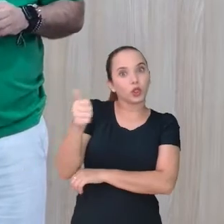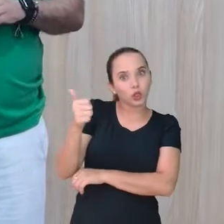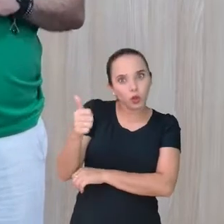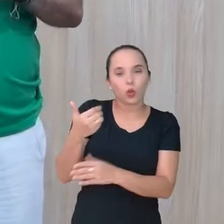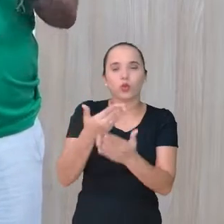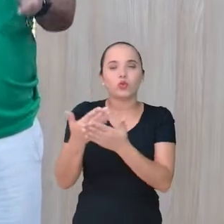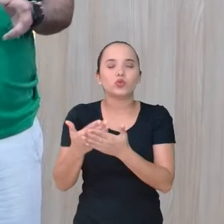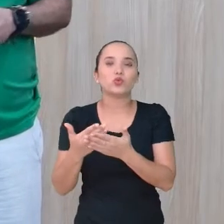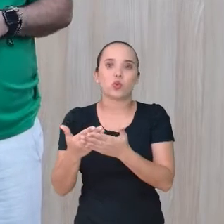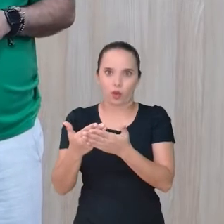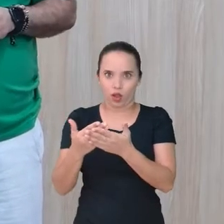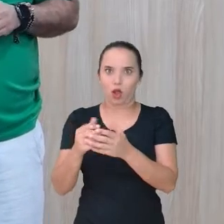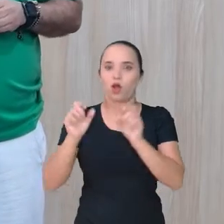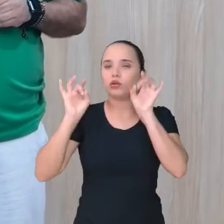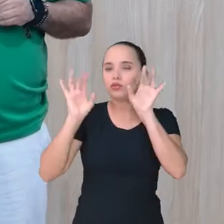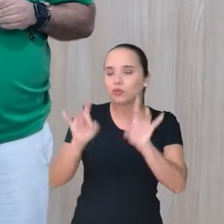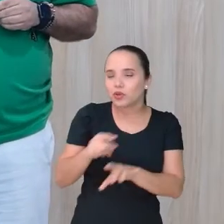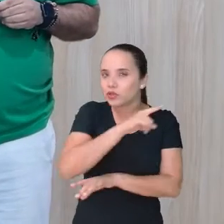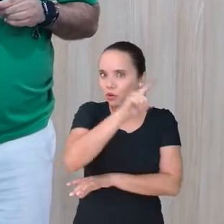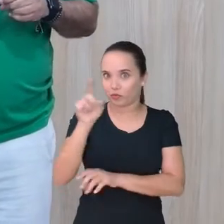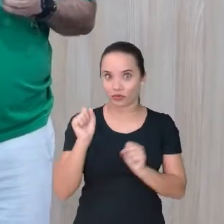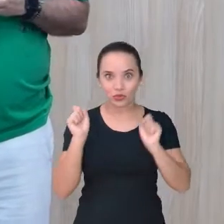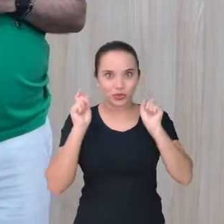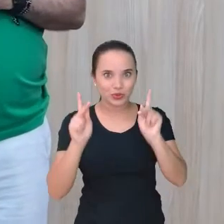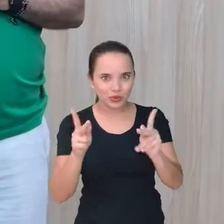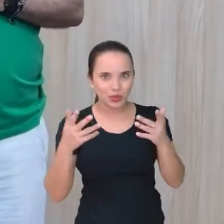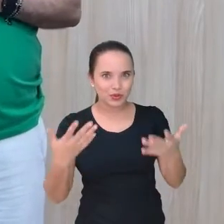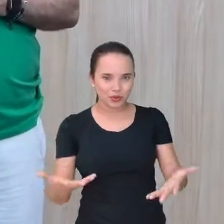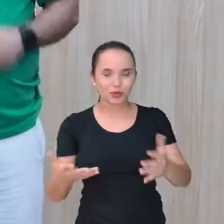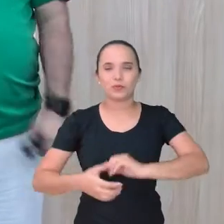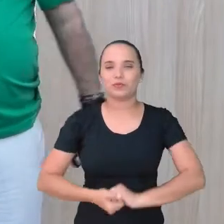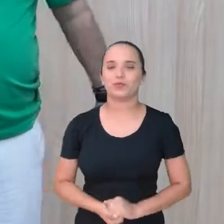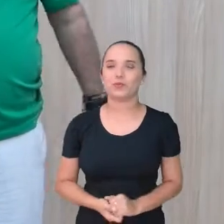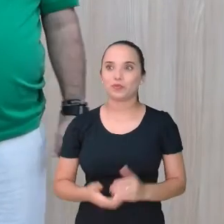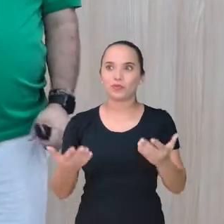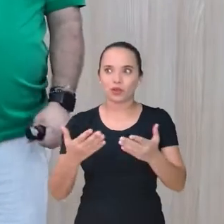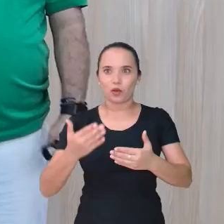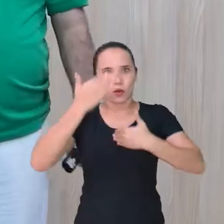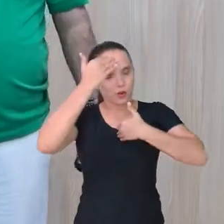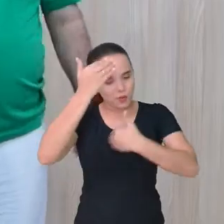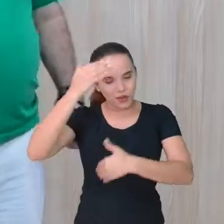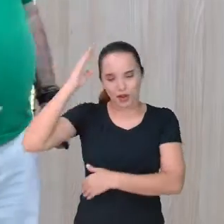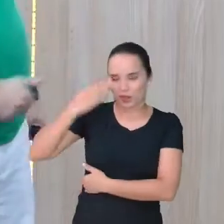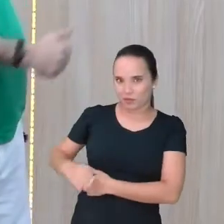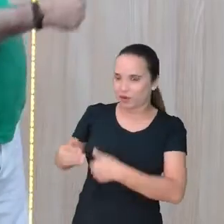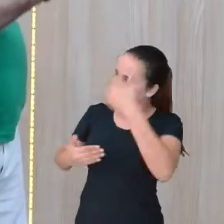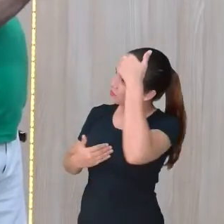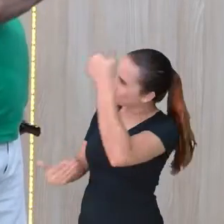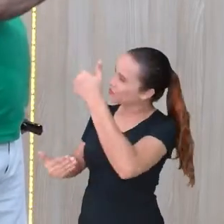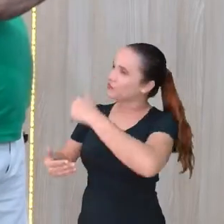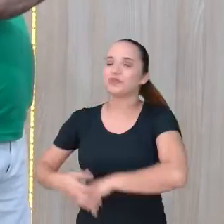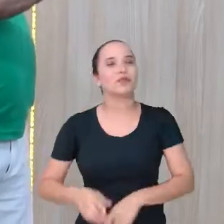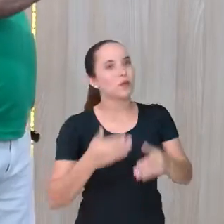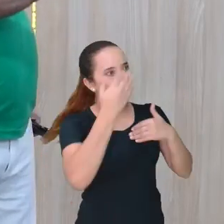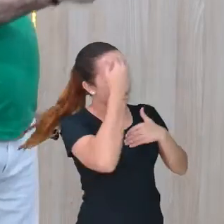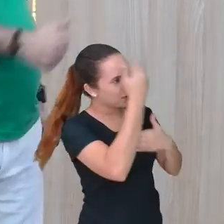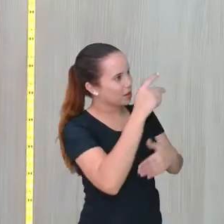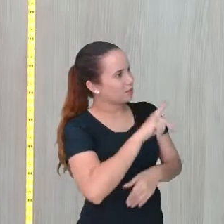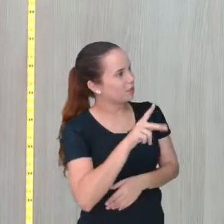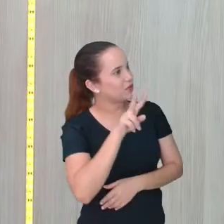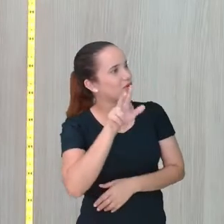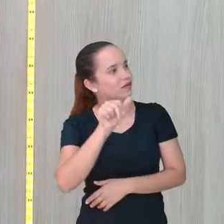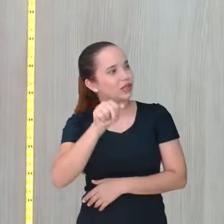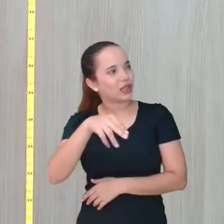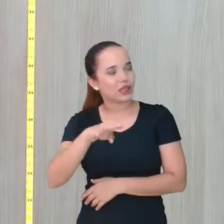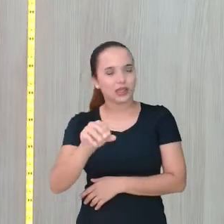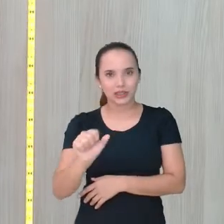aí, preparada especialmente aí para vocês, ok? No mais, valeu, Brielle, valeu, professora Vanessa. Obrigada,